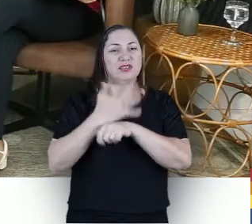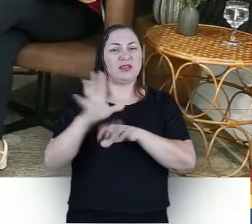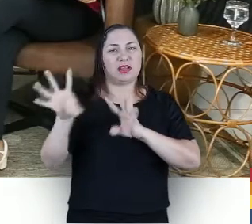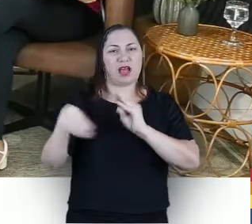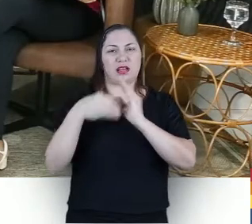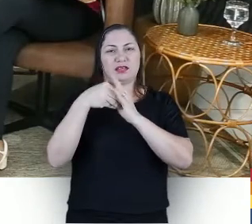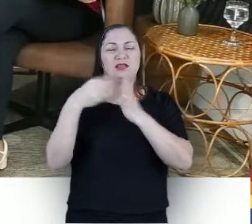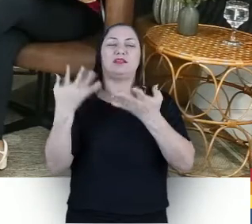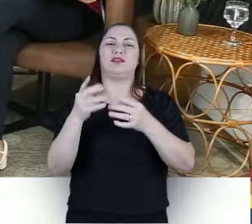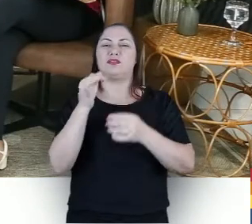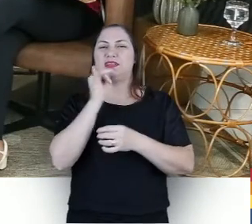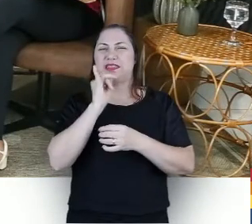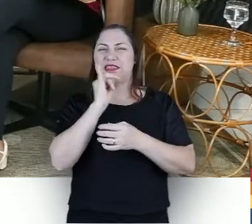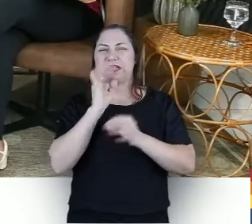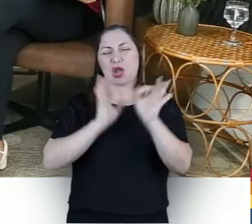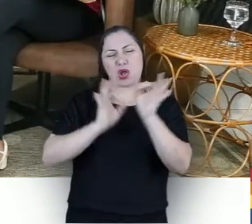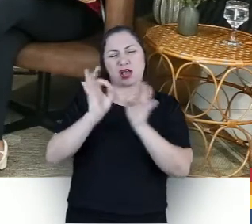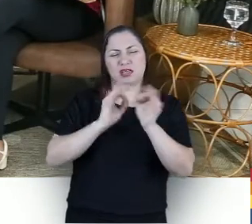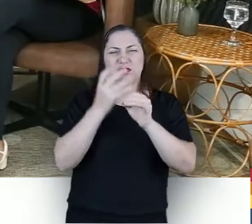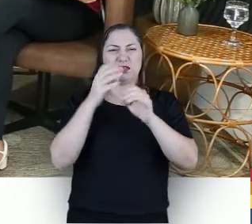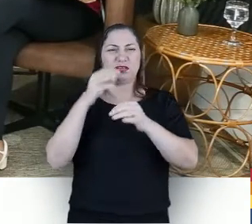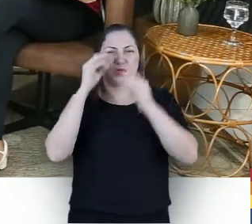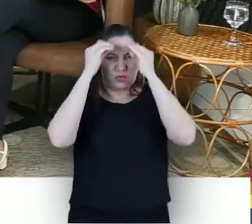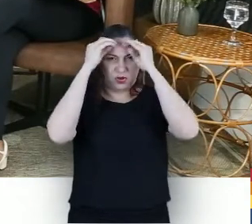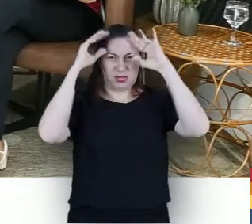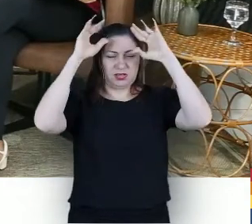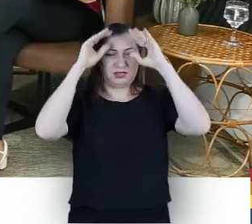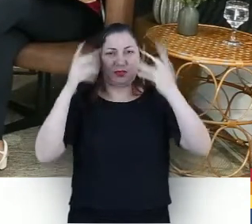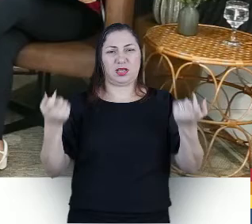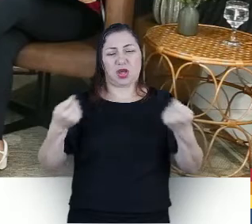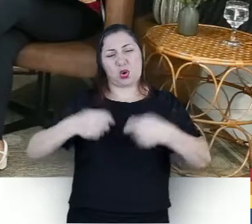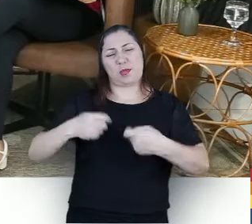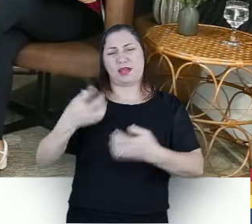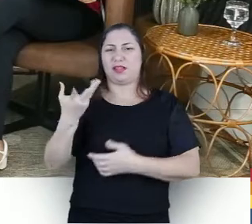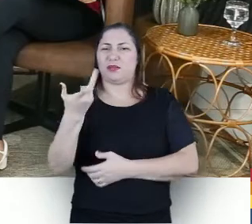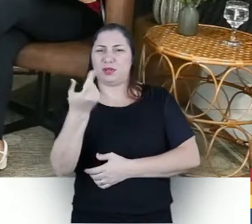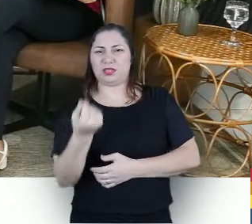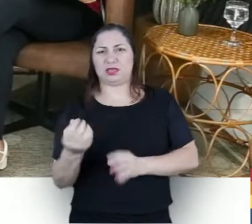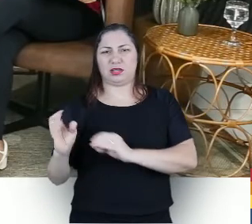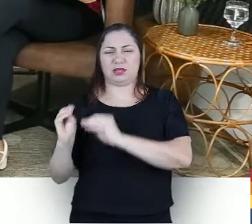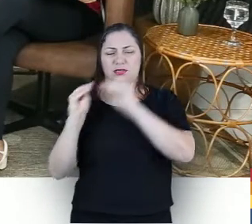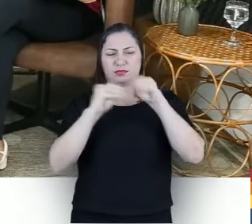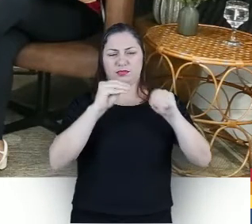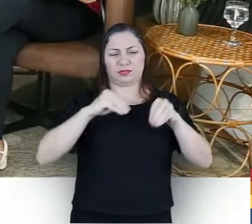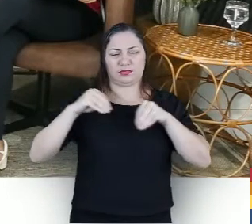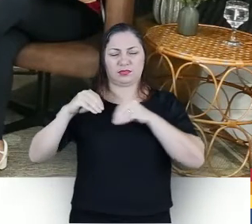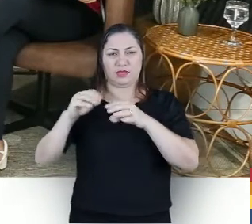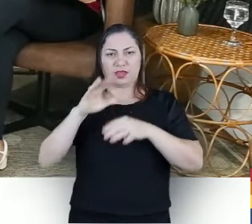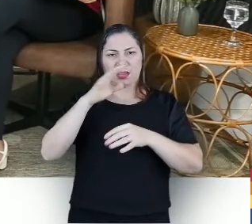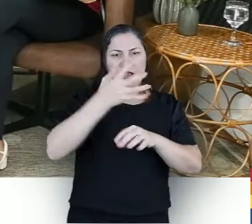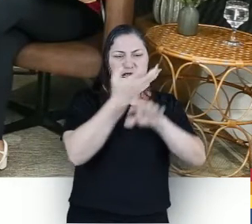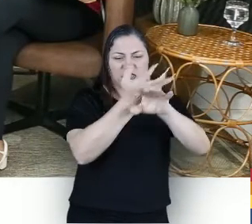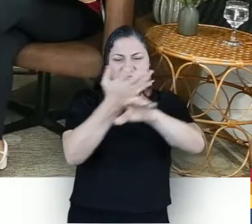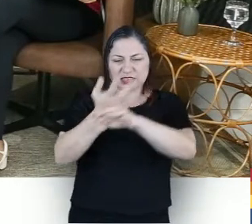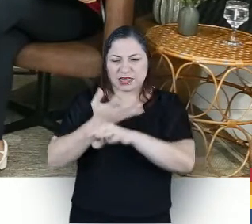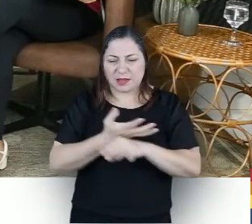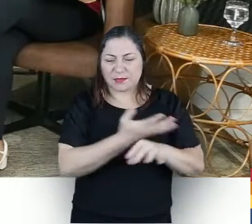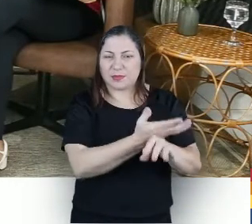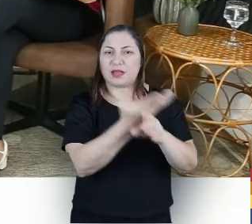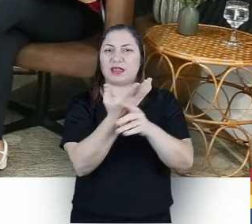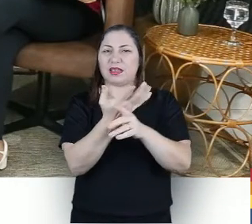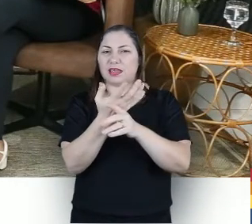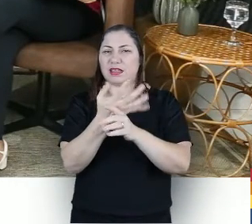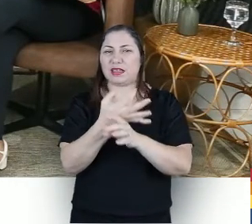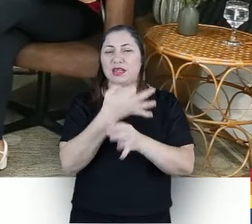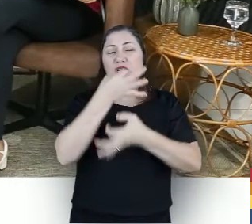é, então, de novo aqui dando um spoiler, né, em breve o caderno de orientação curricular, ele vai estar em mãos aí de vocês, e a